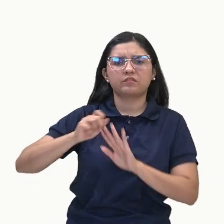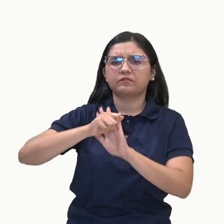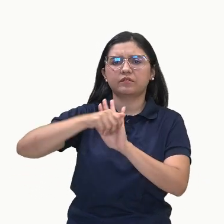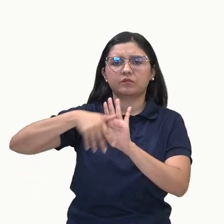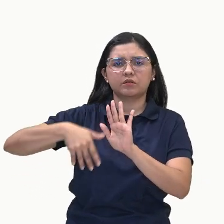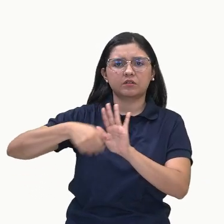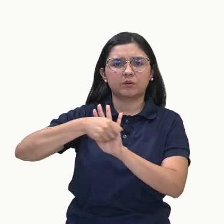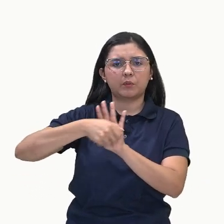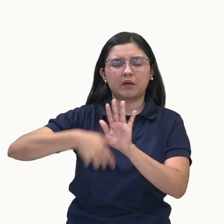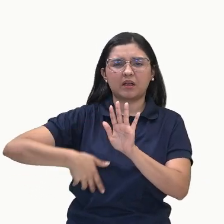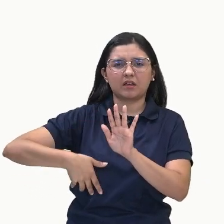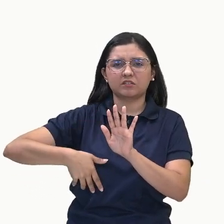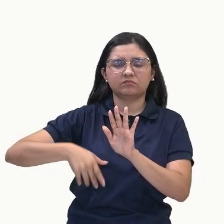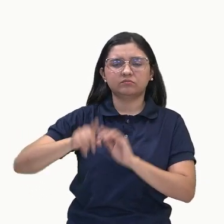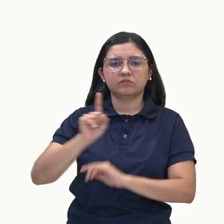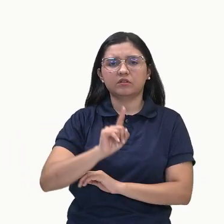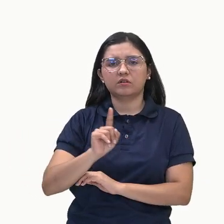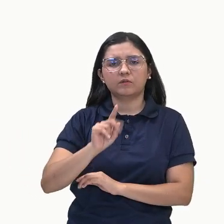né?